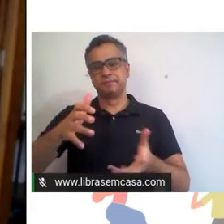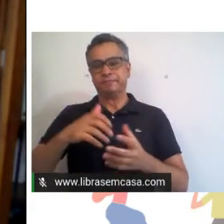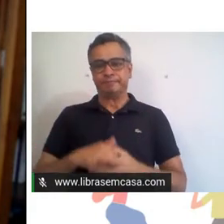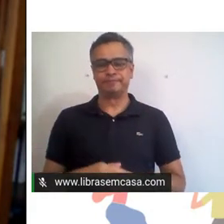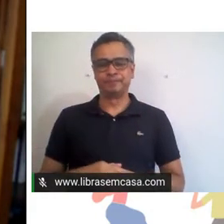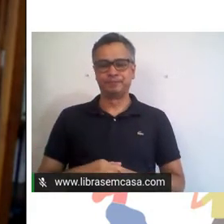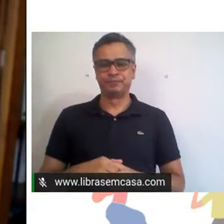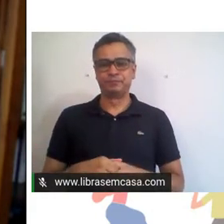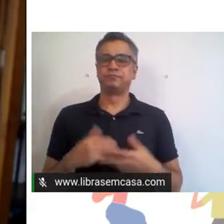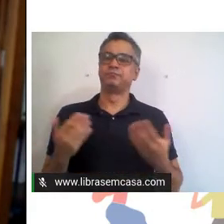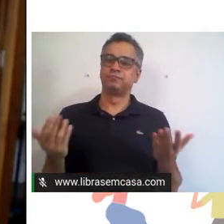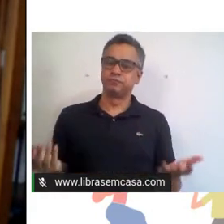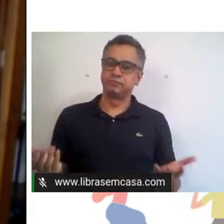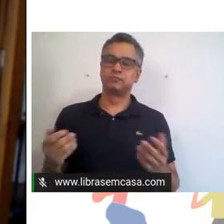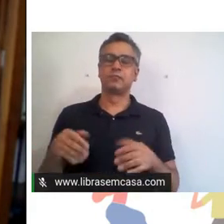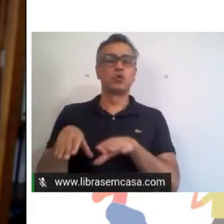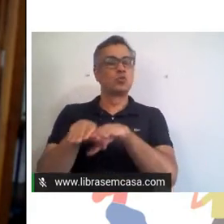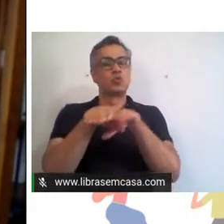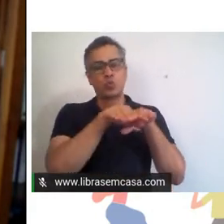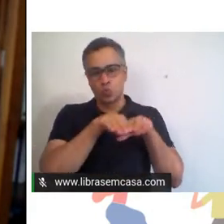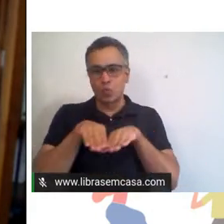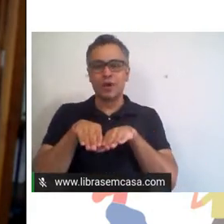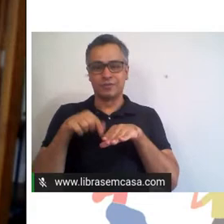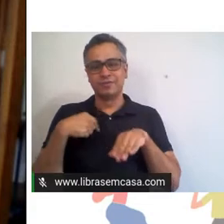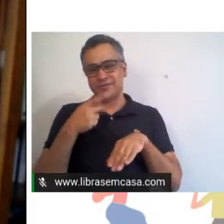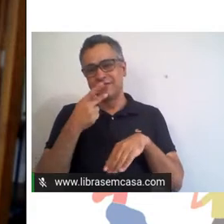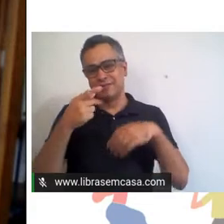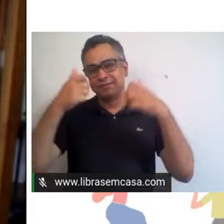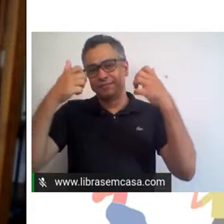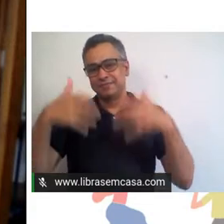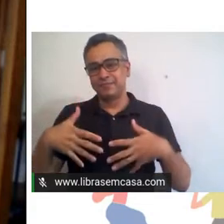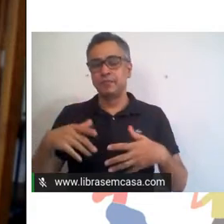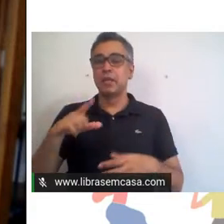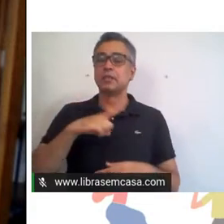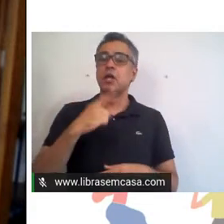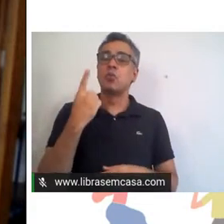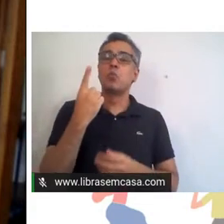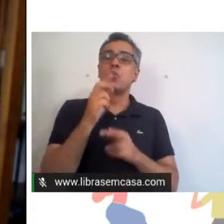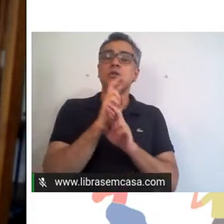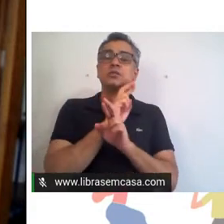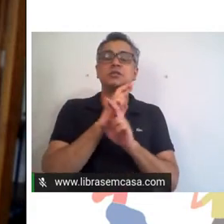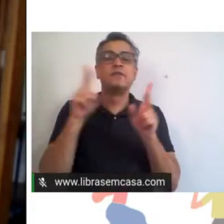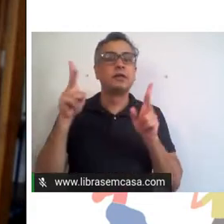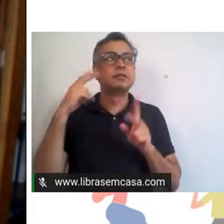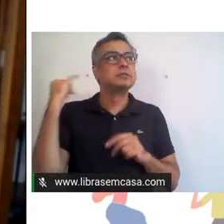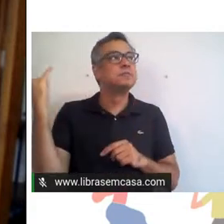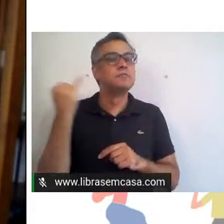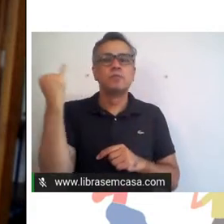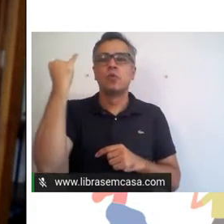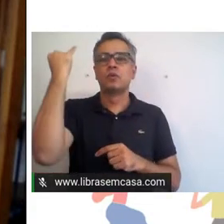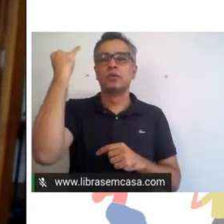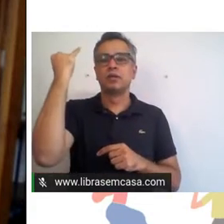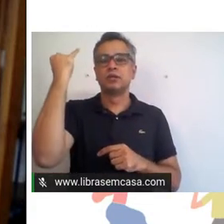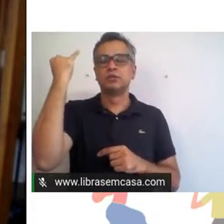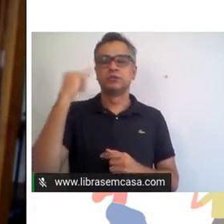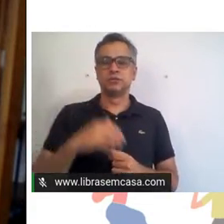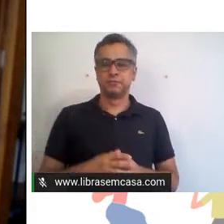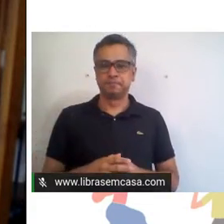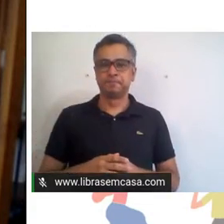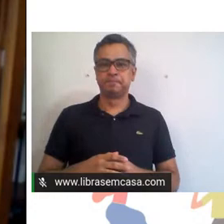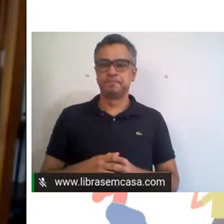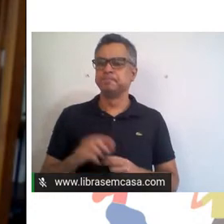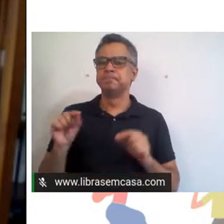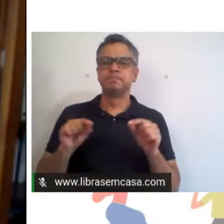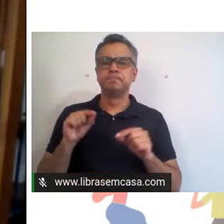as similaridades que eu queria levantar, e elas têm uma diferença que é muito importante, né? Que é a questão da